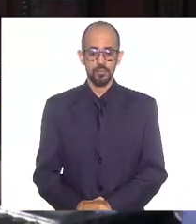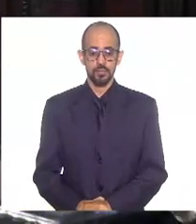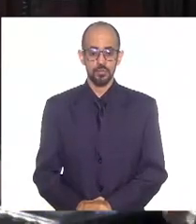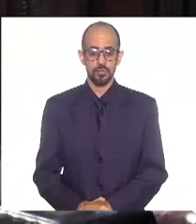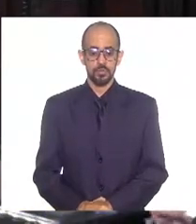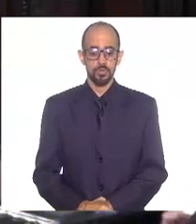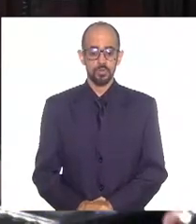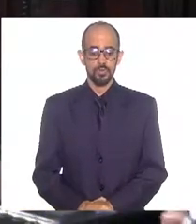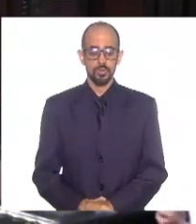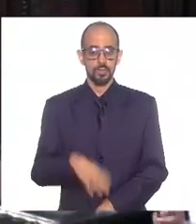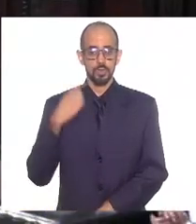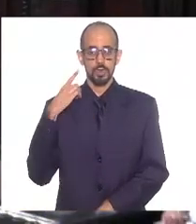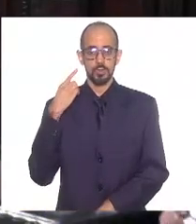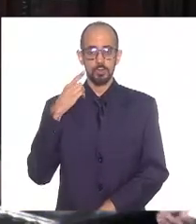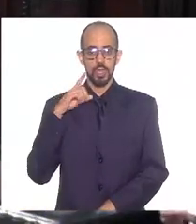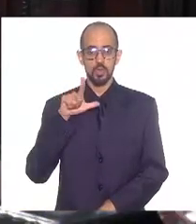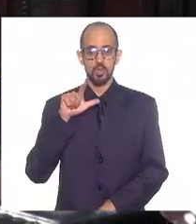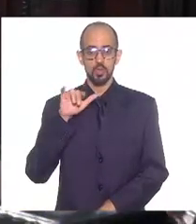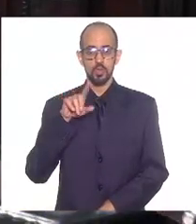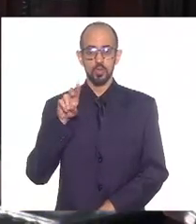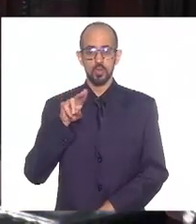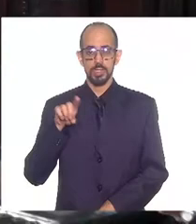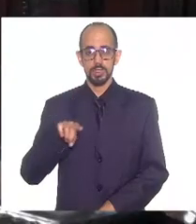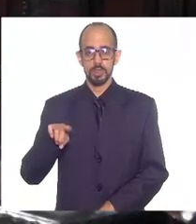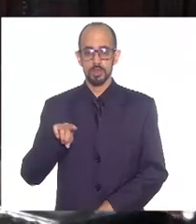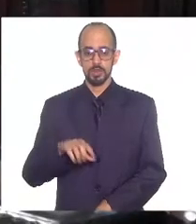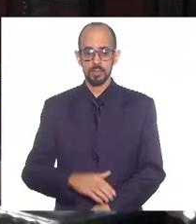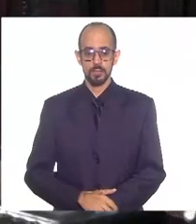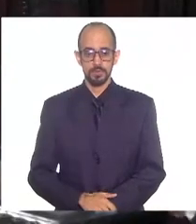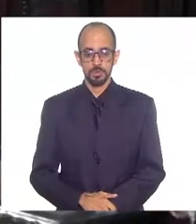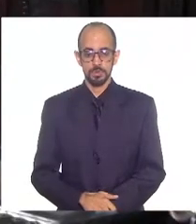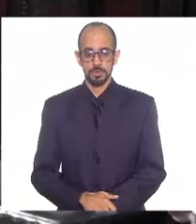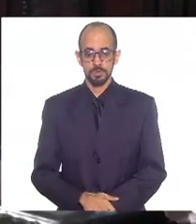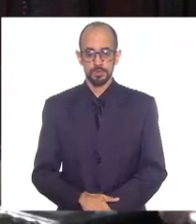os deputados Luiz Martins,